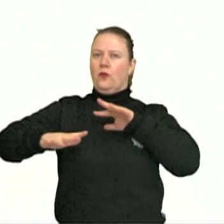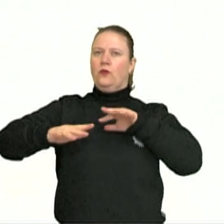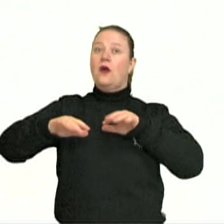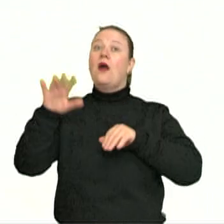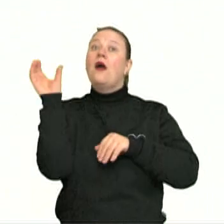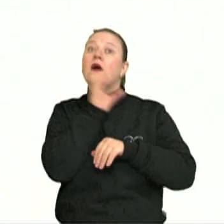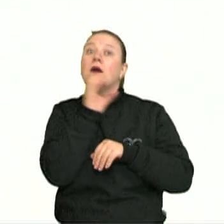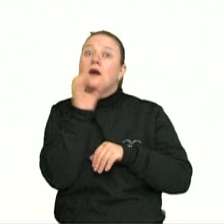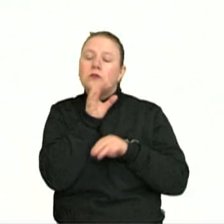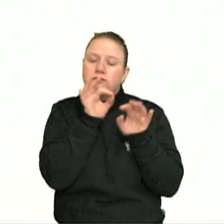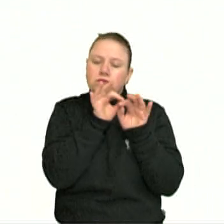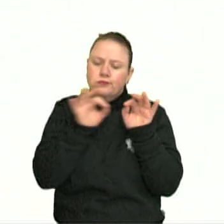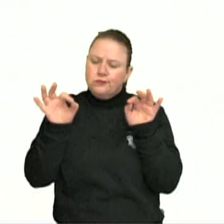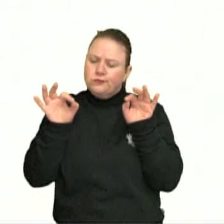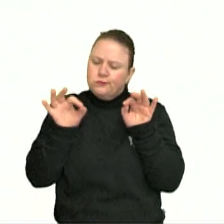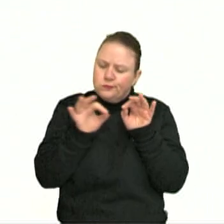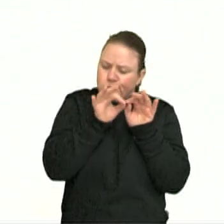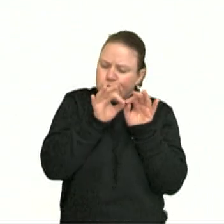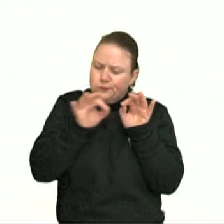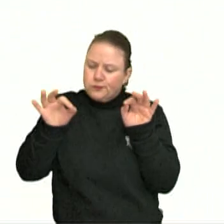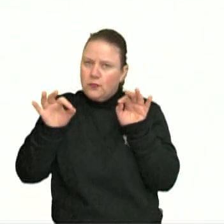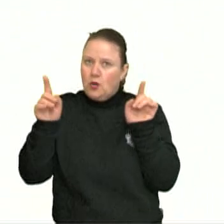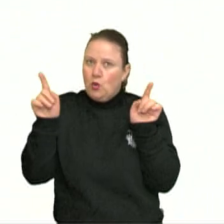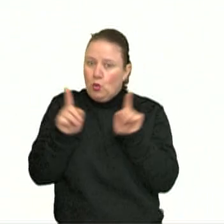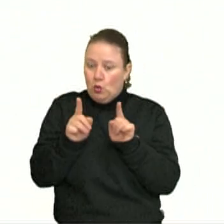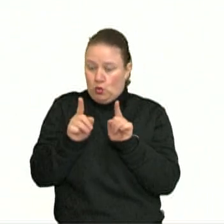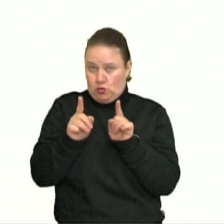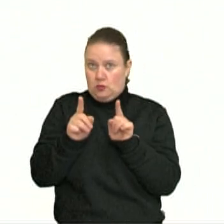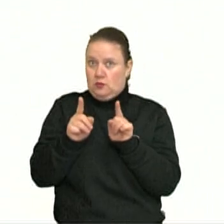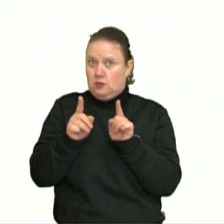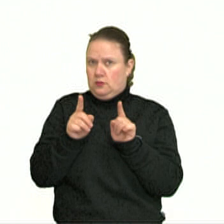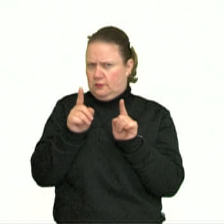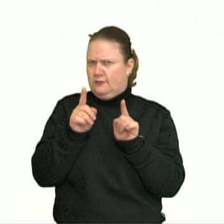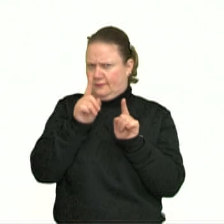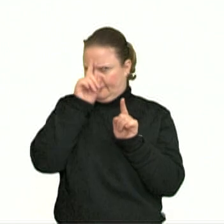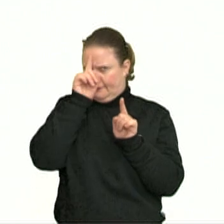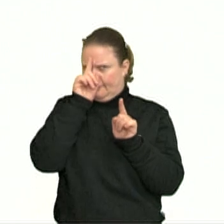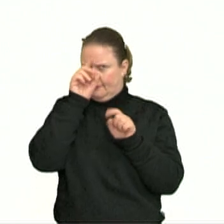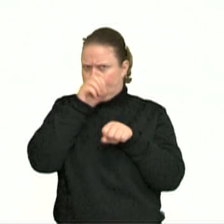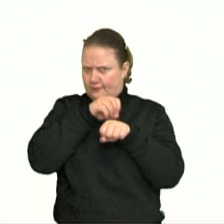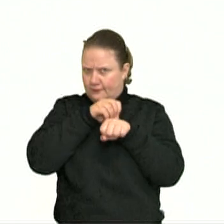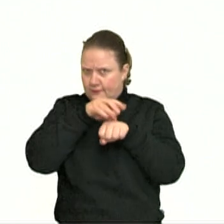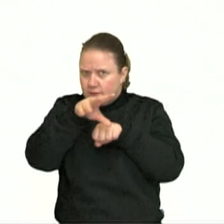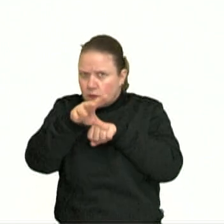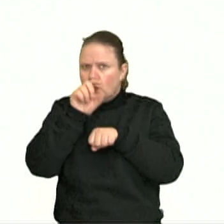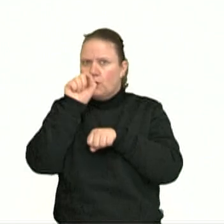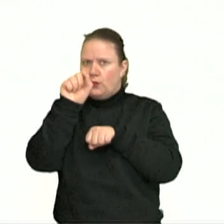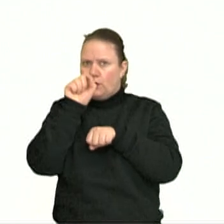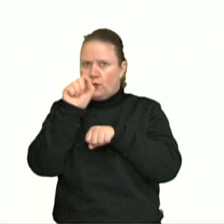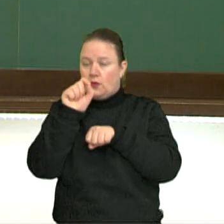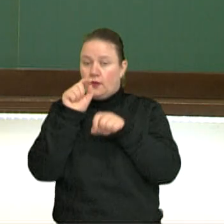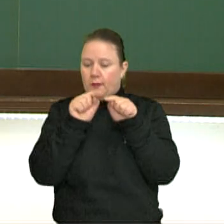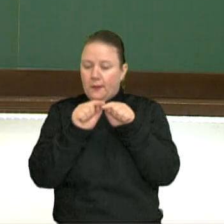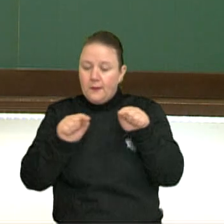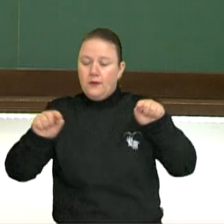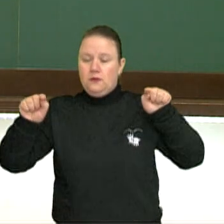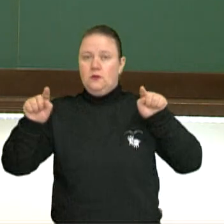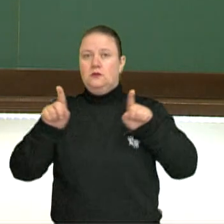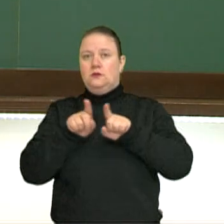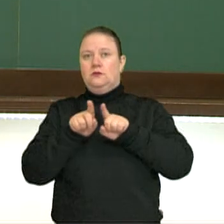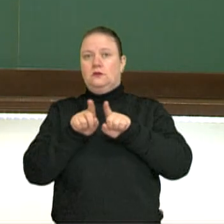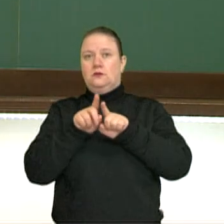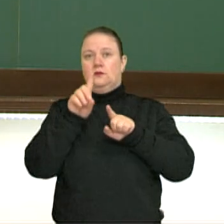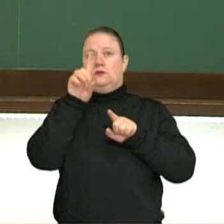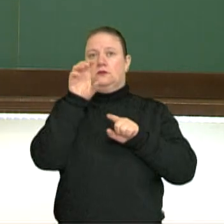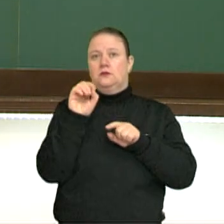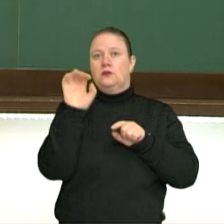amplitudes pequenininhas. Então, uma boa dica para a gente poder aumentar a amplitude, né, para que a gente tenha o efeito ali dos 10